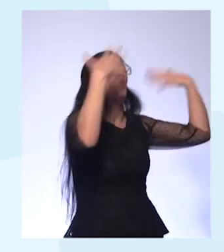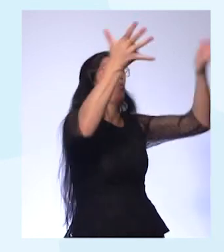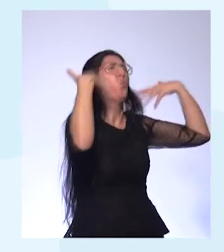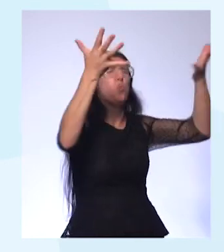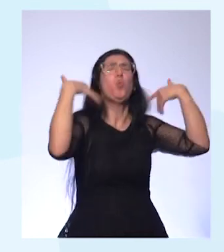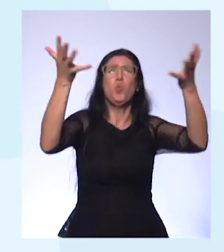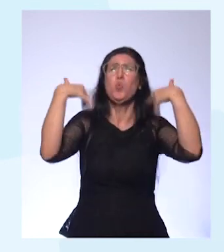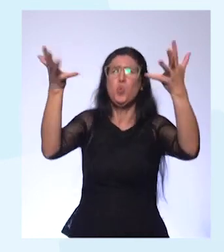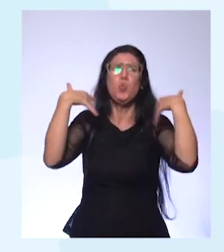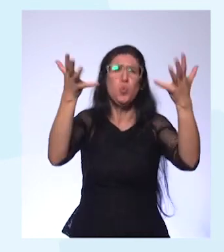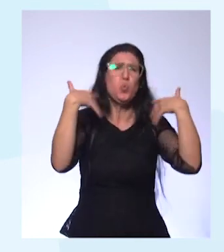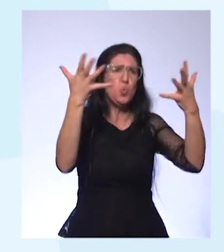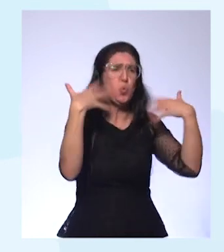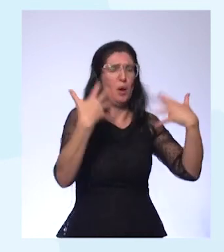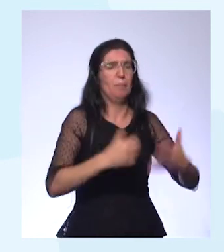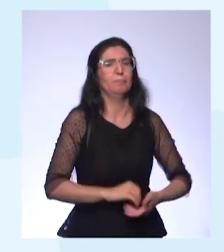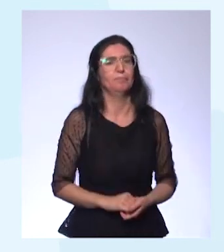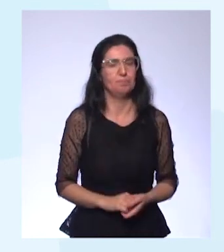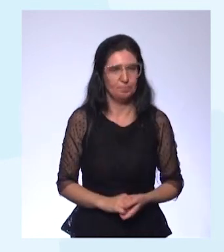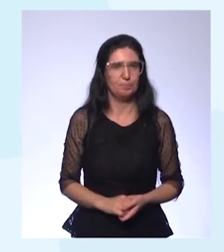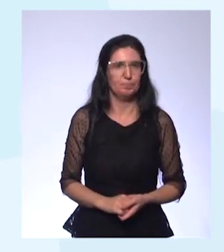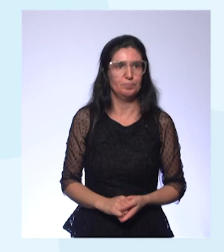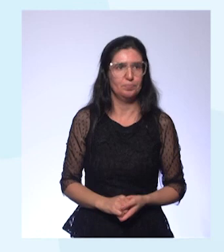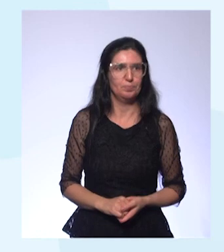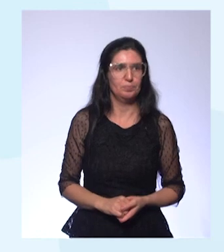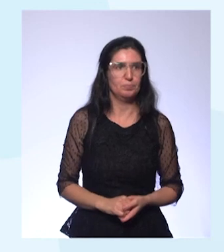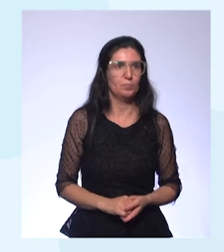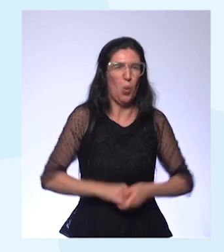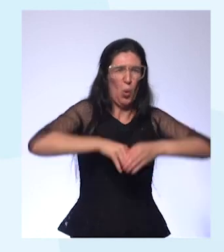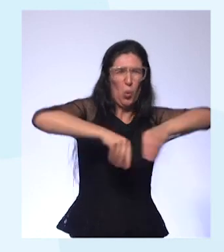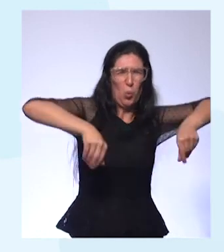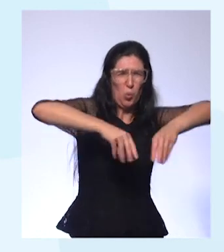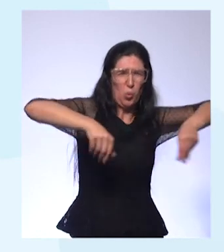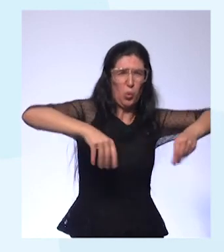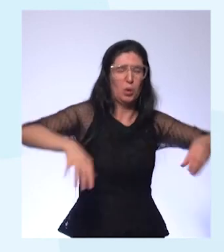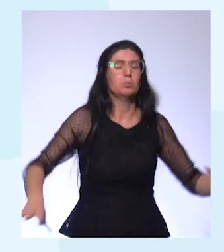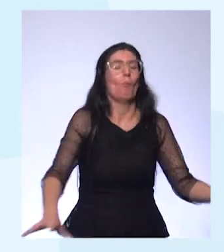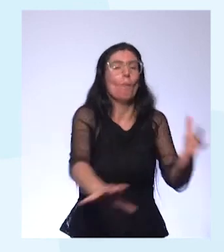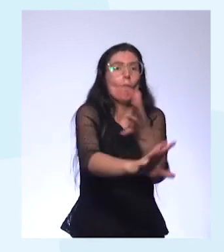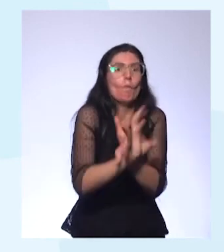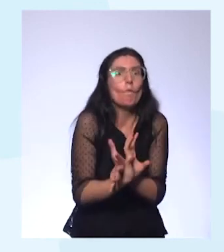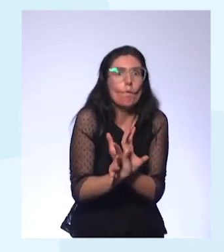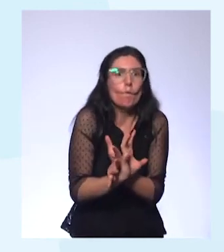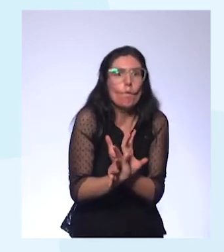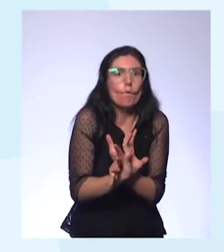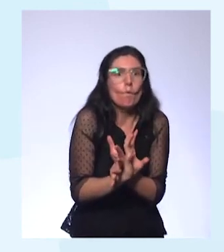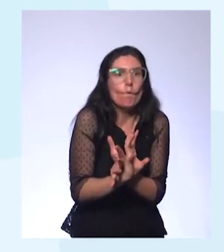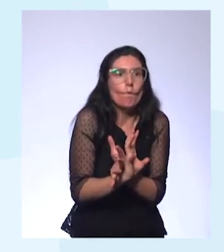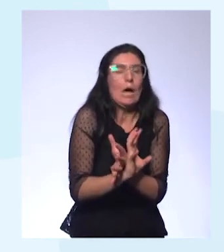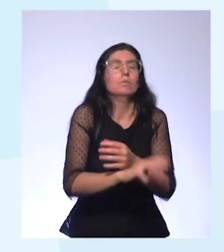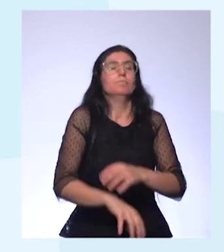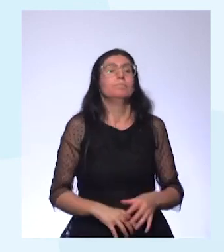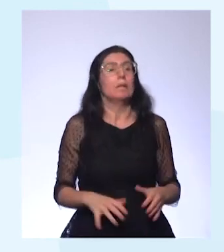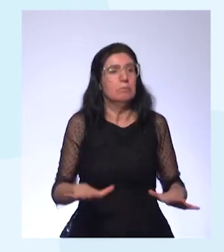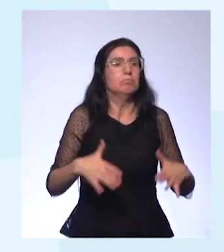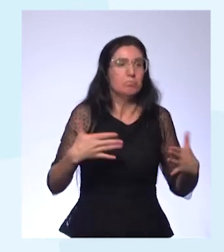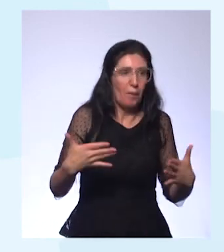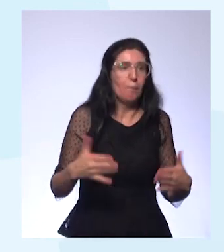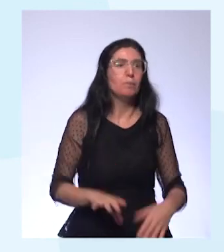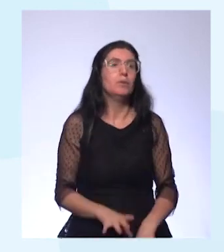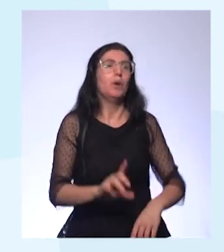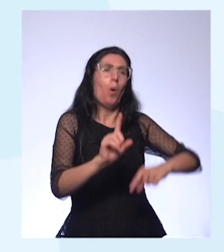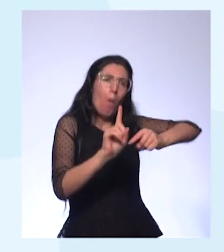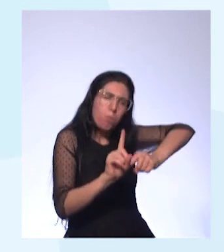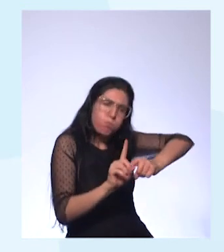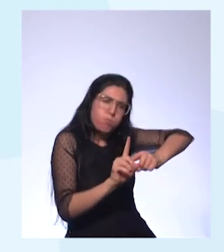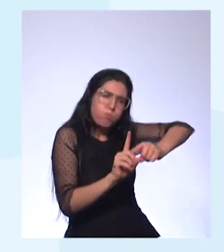desse tipo de vegetação, tá? Então, torna aí a região extremamente seca. Tá? A amplitude térmica ela é bastante também elevada, porque